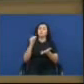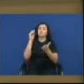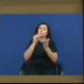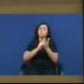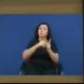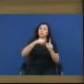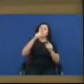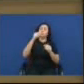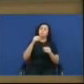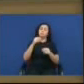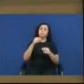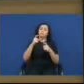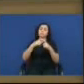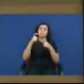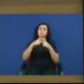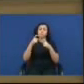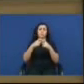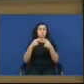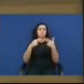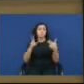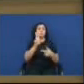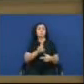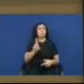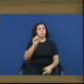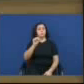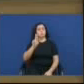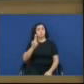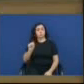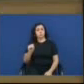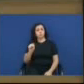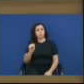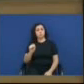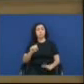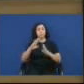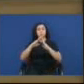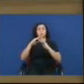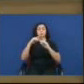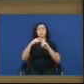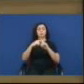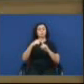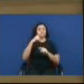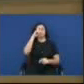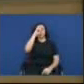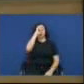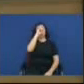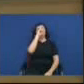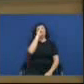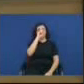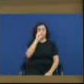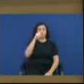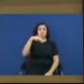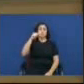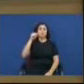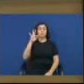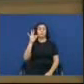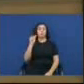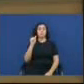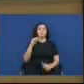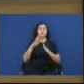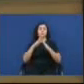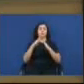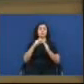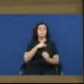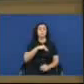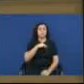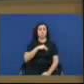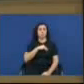agendamento das consultas ao usuário do SUS na Santa Casa de Misericórdia do município de Limeira.